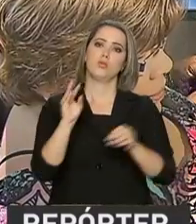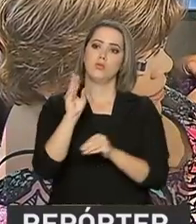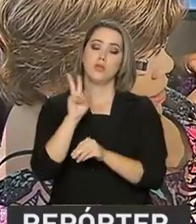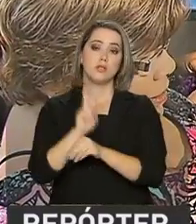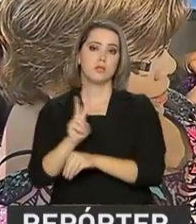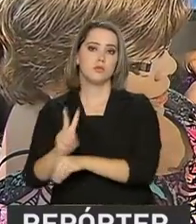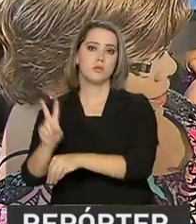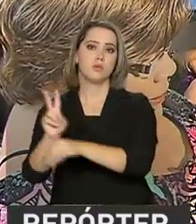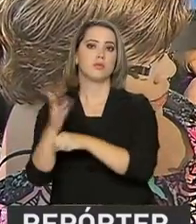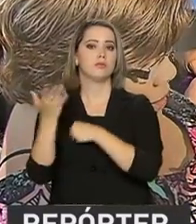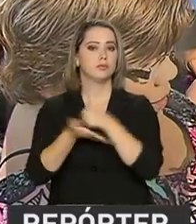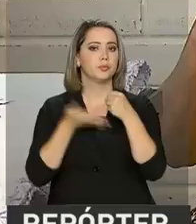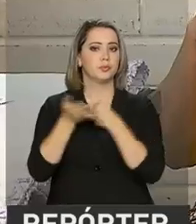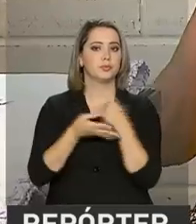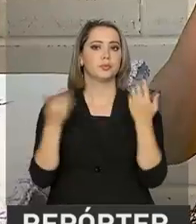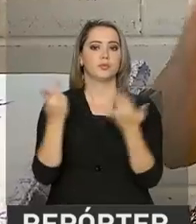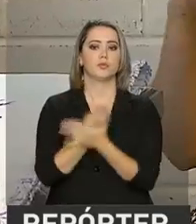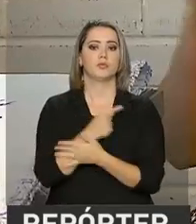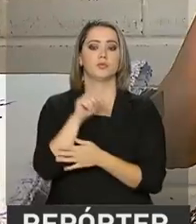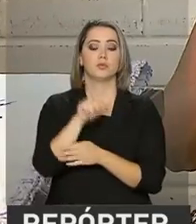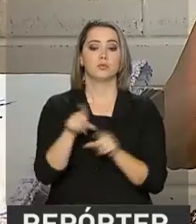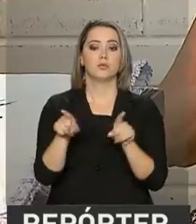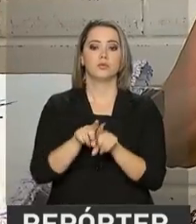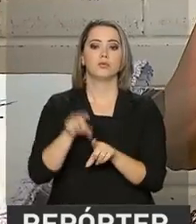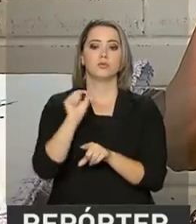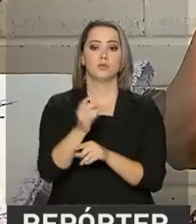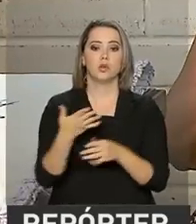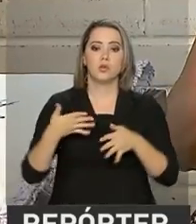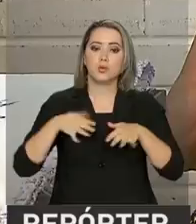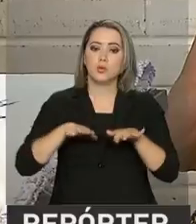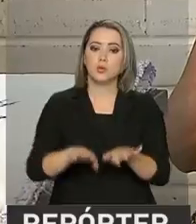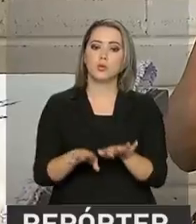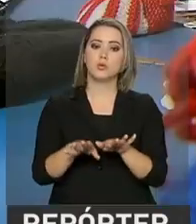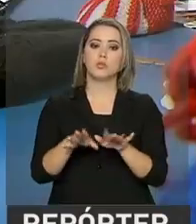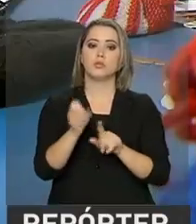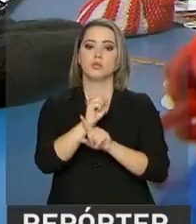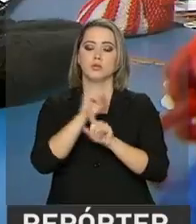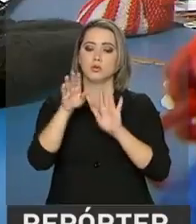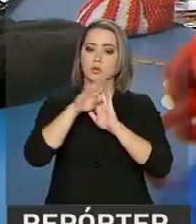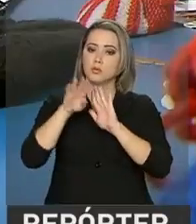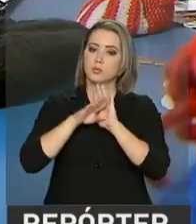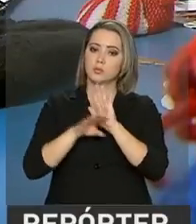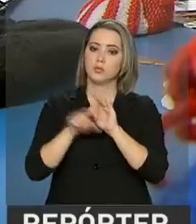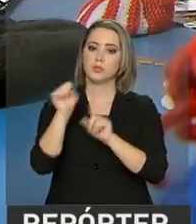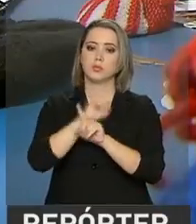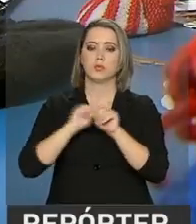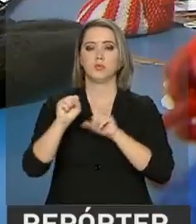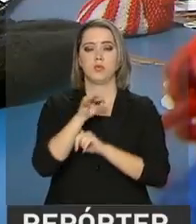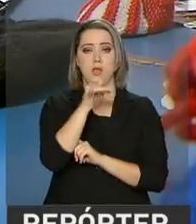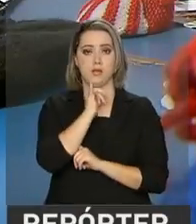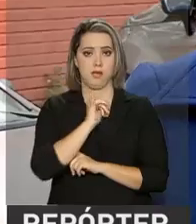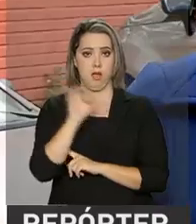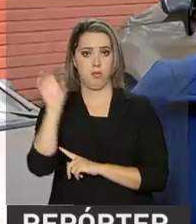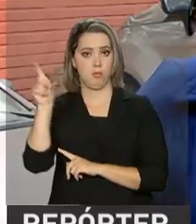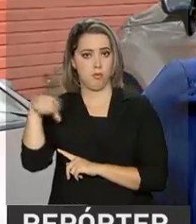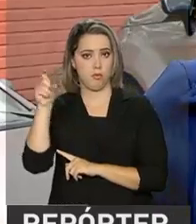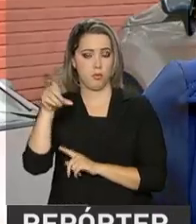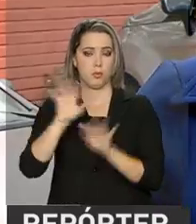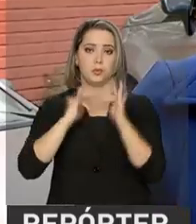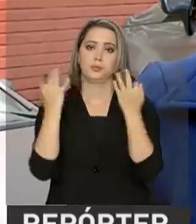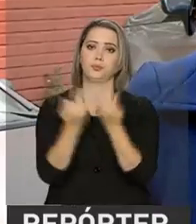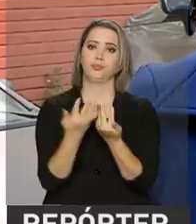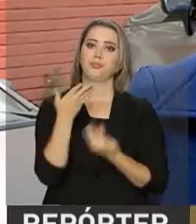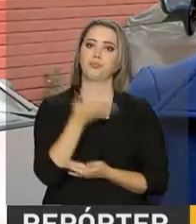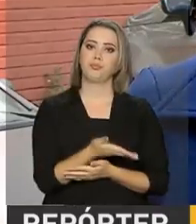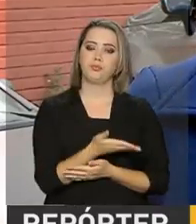básica são realizadas entre elas a inclusão em programas sociais como o bolsa família o cras